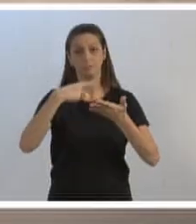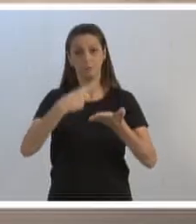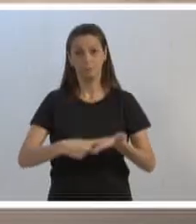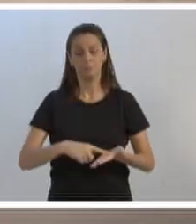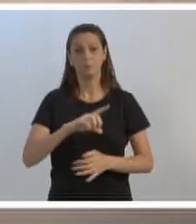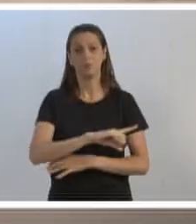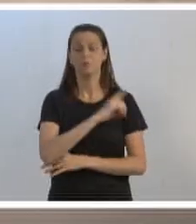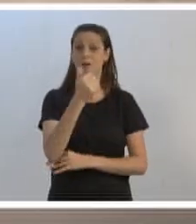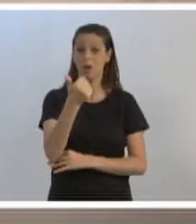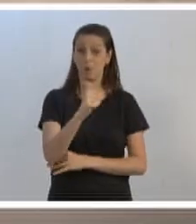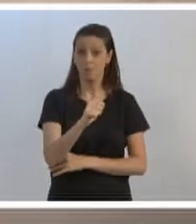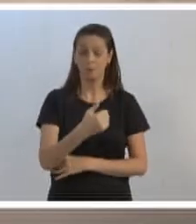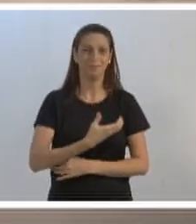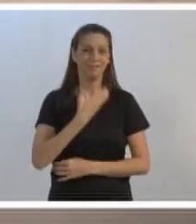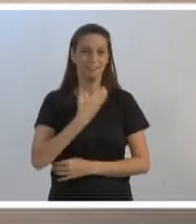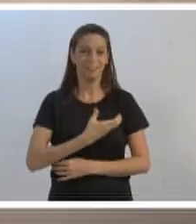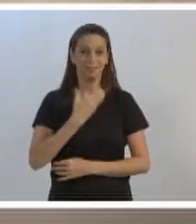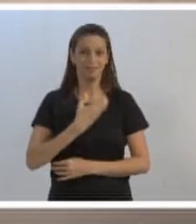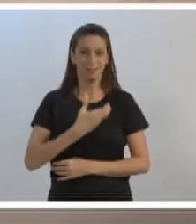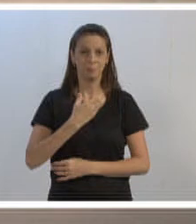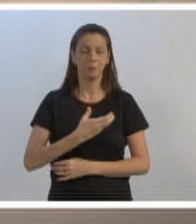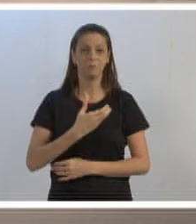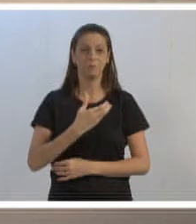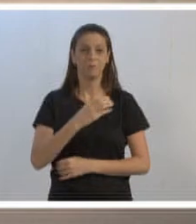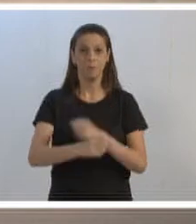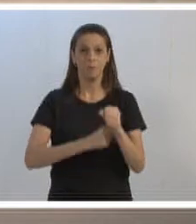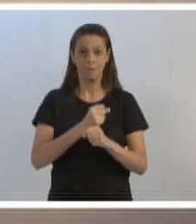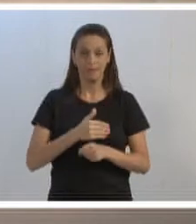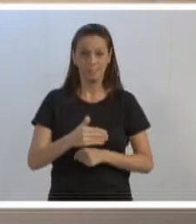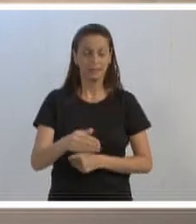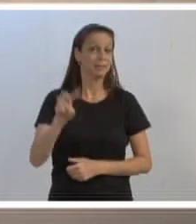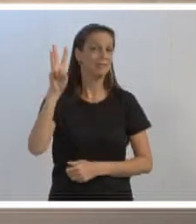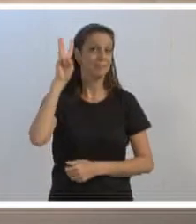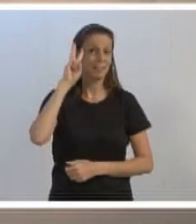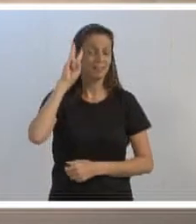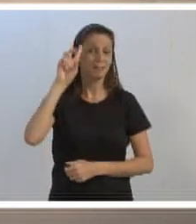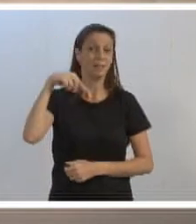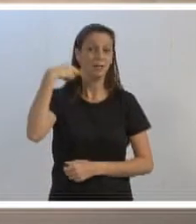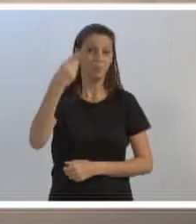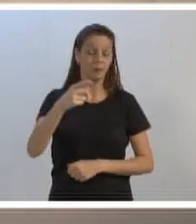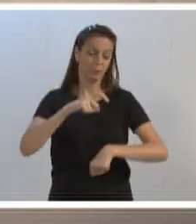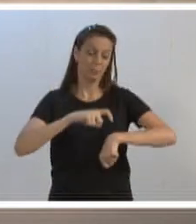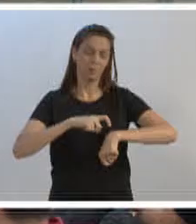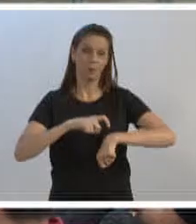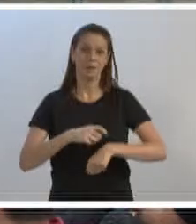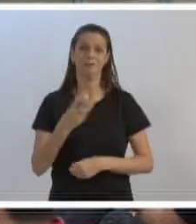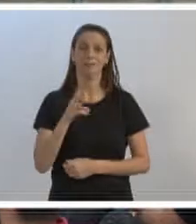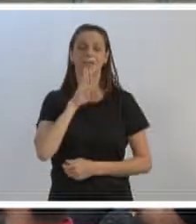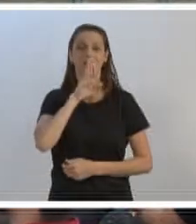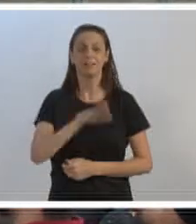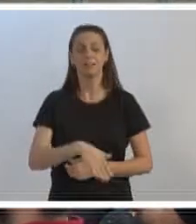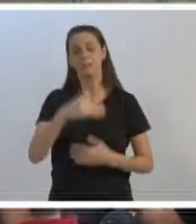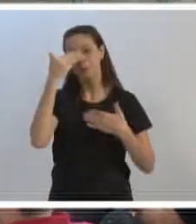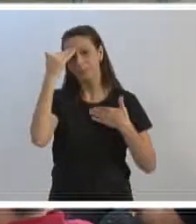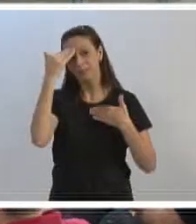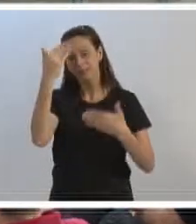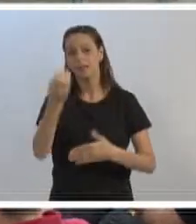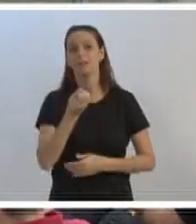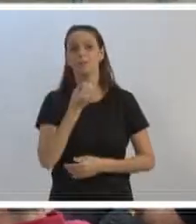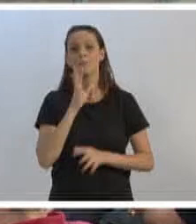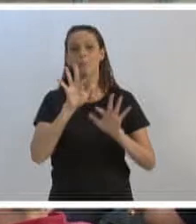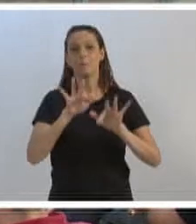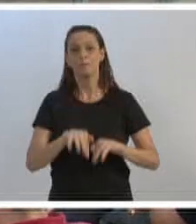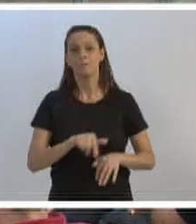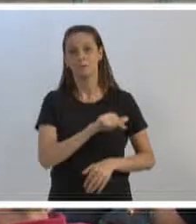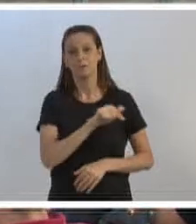realizar-se no dia 11 de dezembro de 2018, terça-feira, às 15 horas, neste plenário. Muito obrigado, bom final de semana a todos.